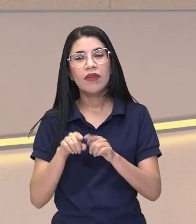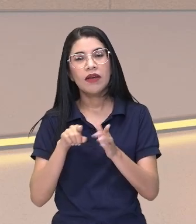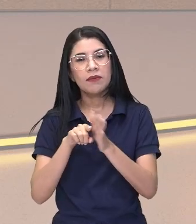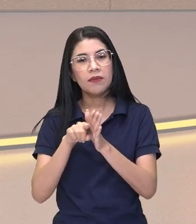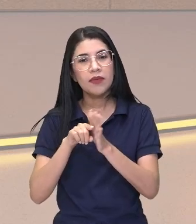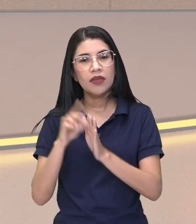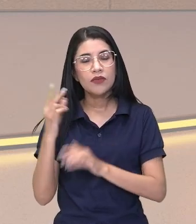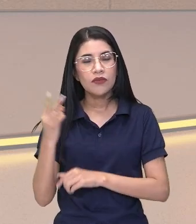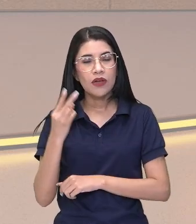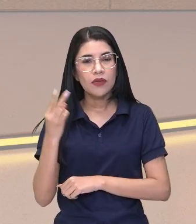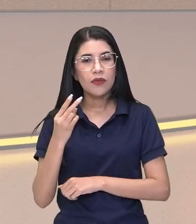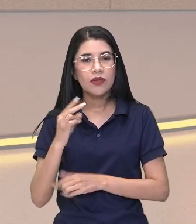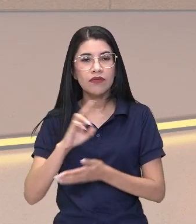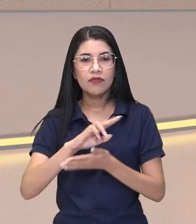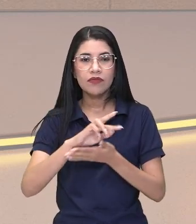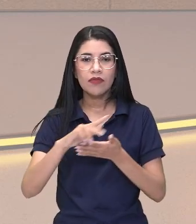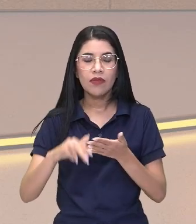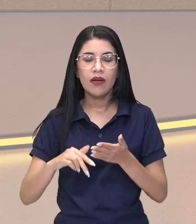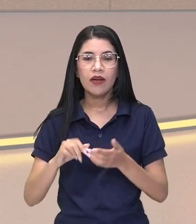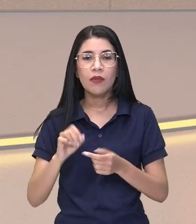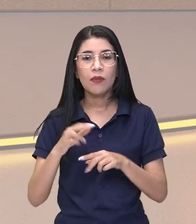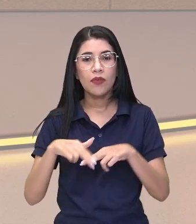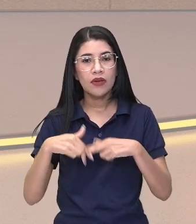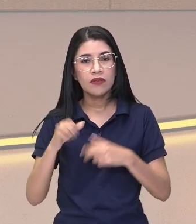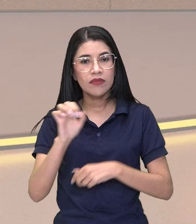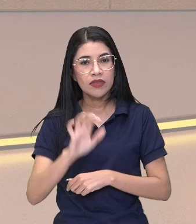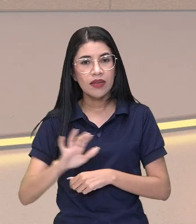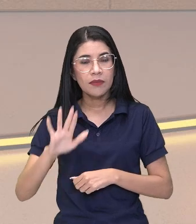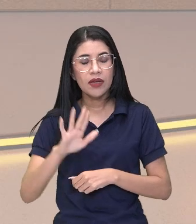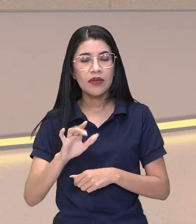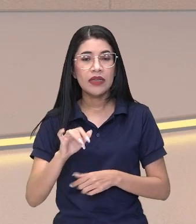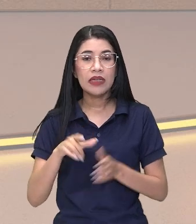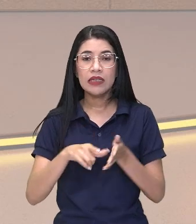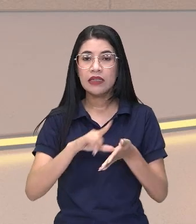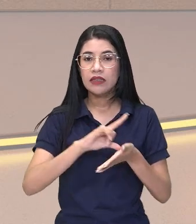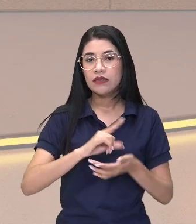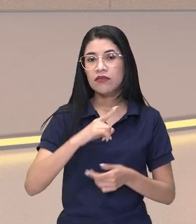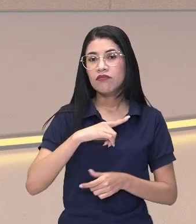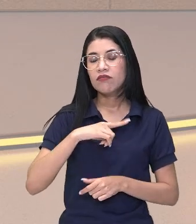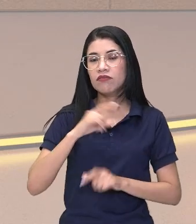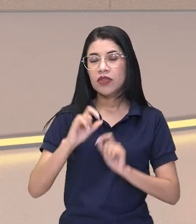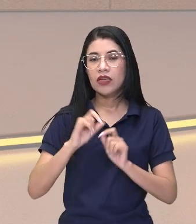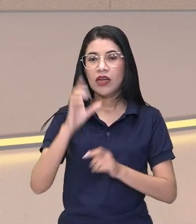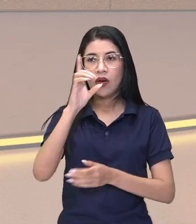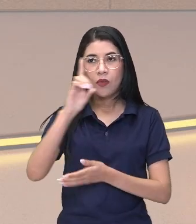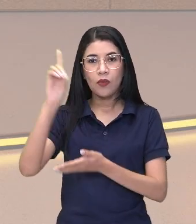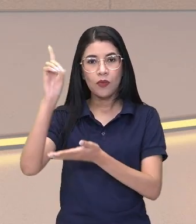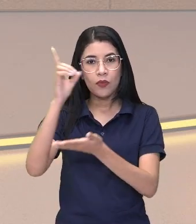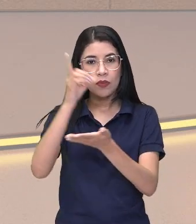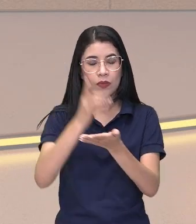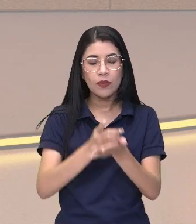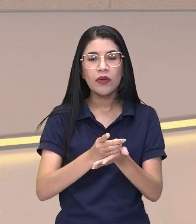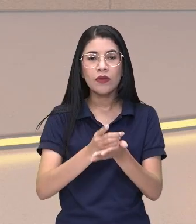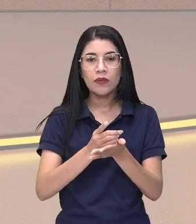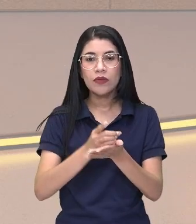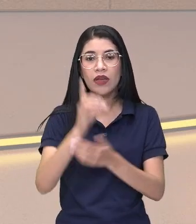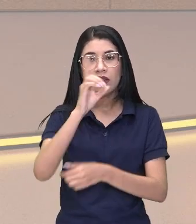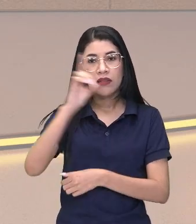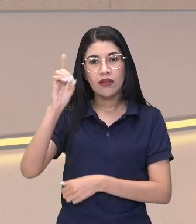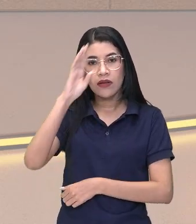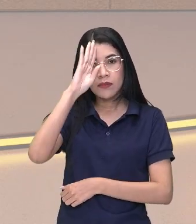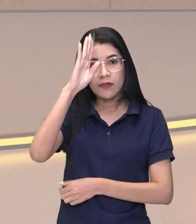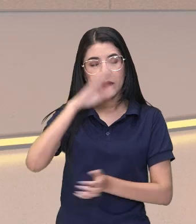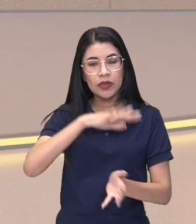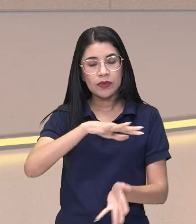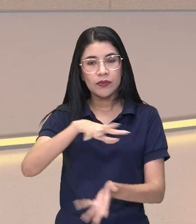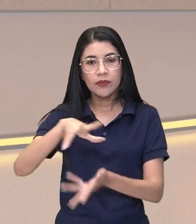imagem linda. Por quê? Porque se antes a gente tinha então, né, o teocentrismo, Deus como centro do universo,